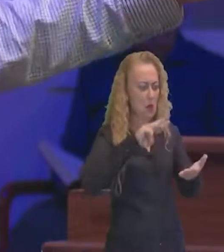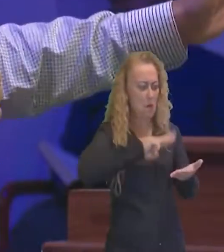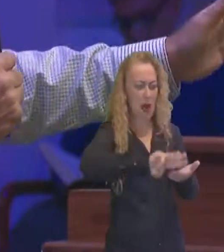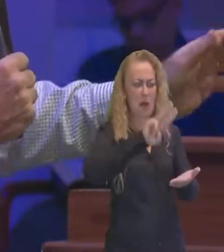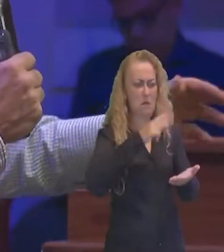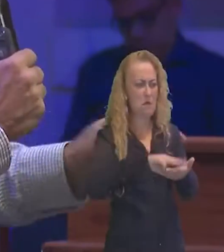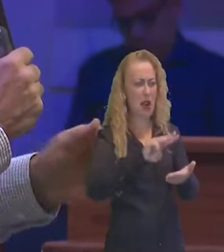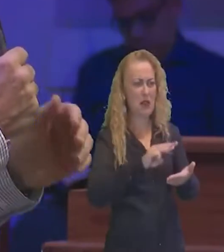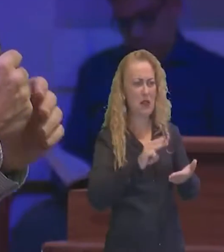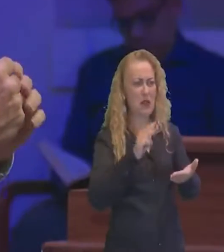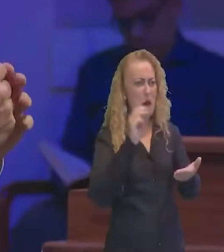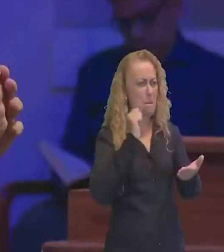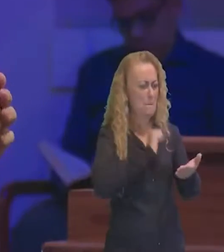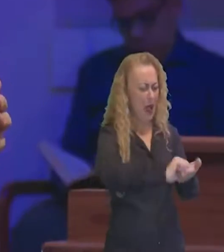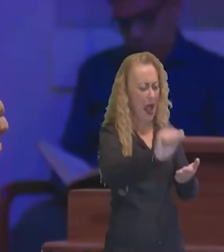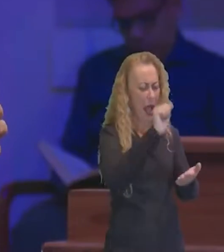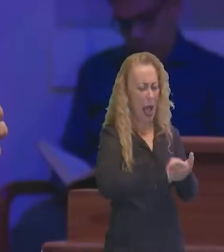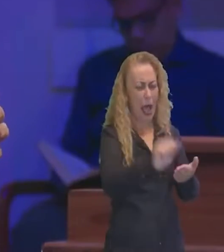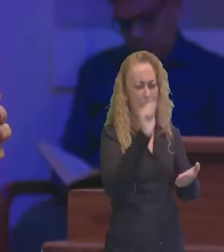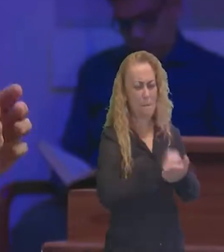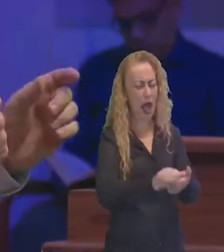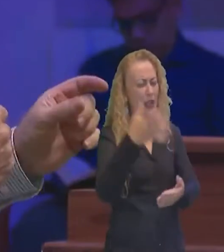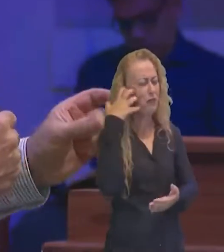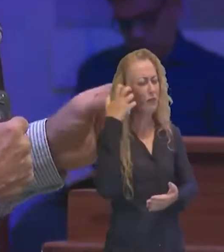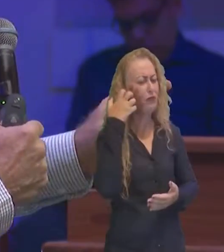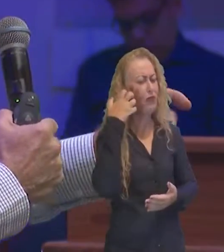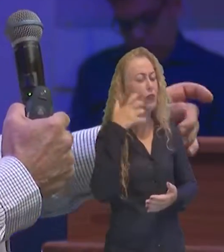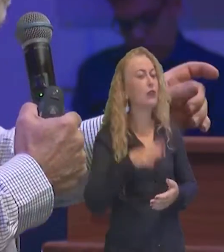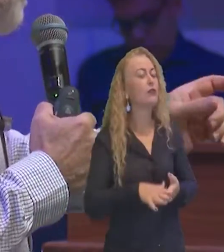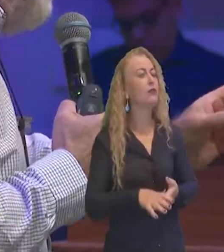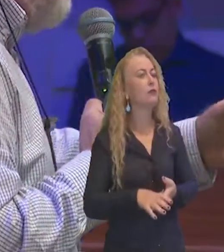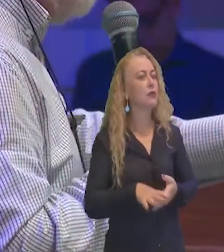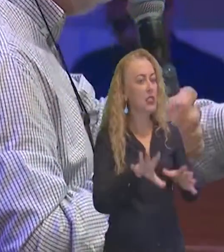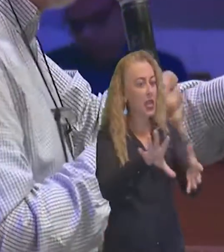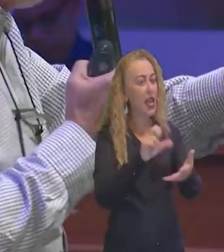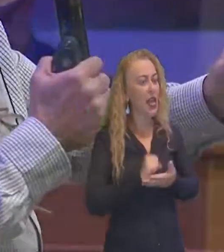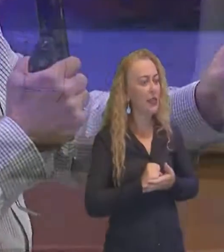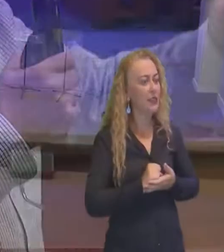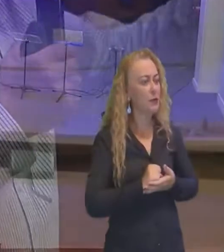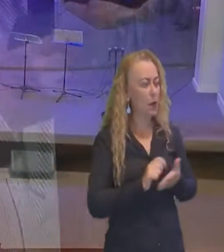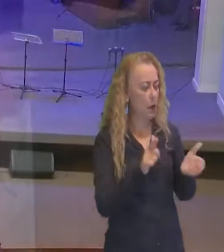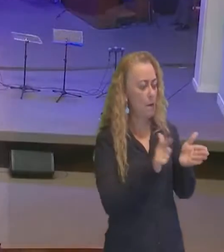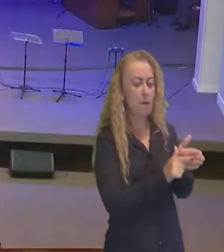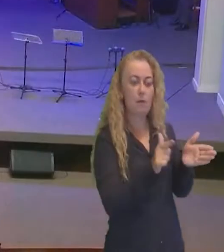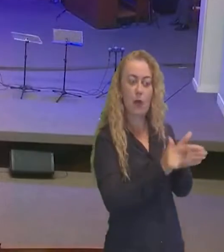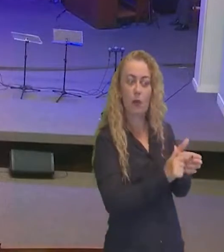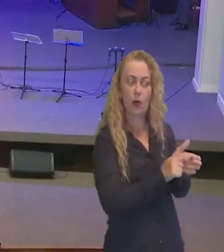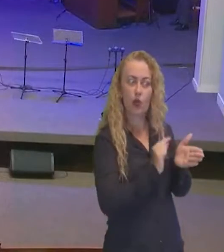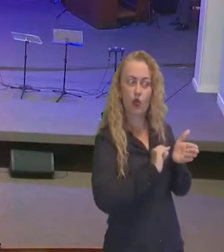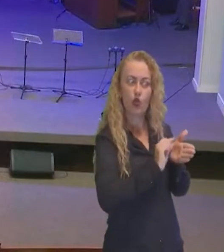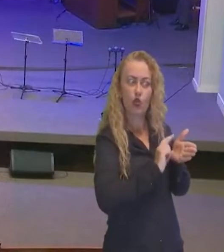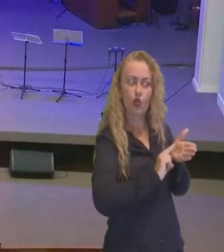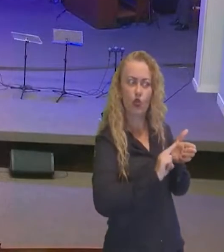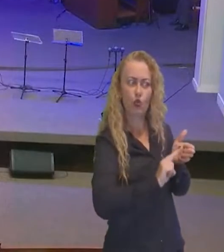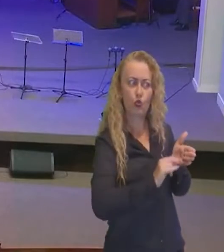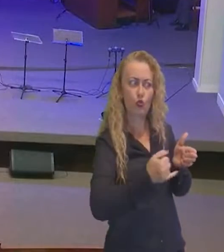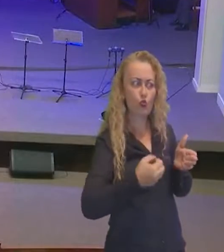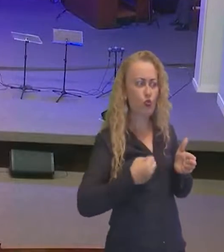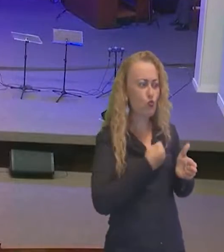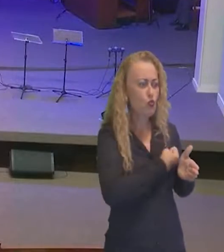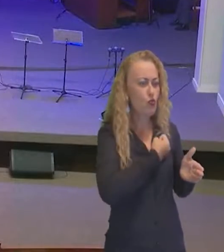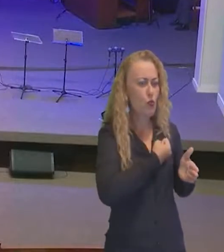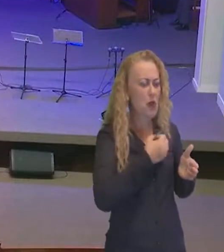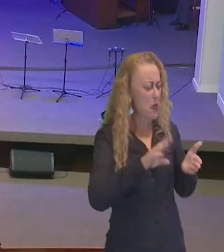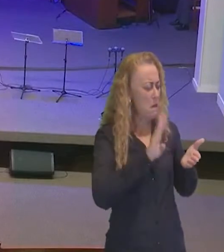vai apagar esse negócio do seu WhatsApp. Se você recebeu um cartãozinho com algum número, você vai rasgar esse negócio agora, em nome